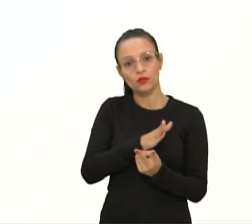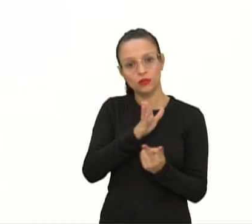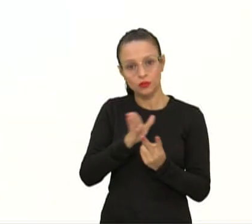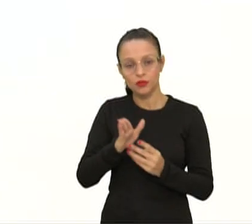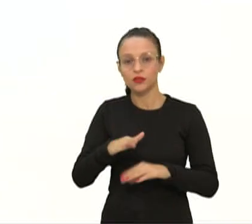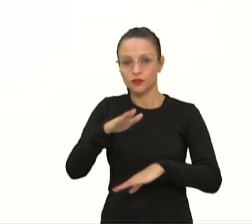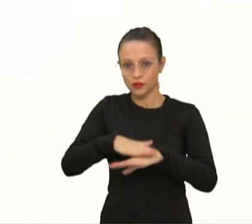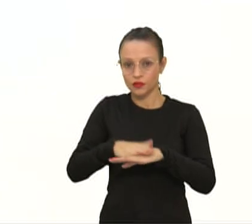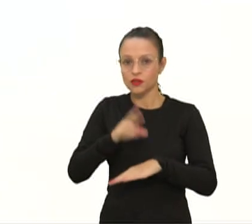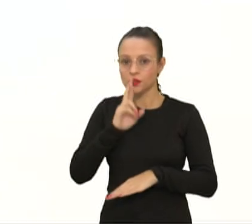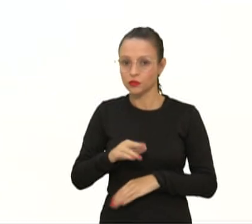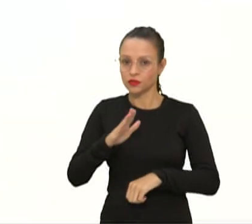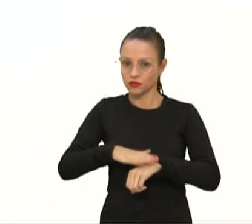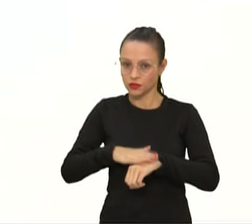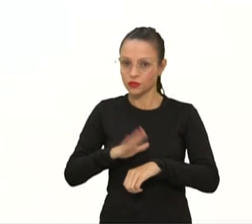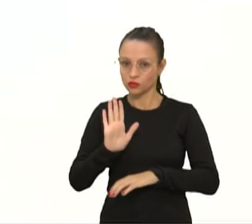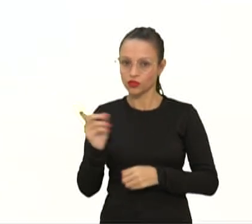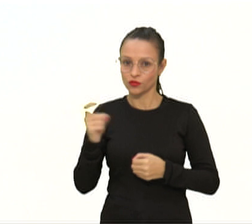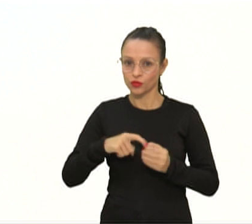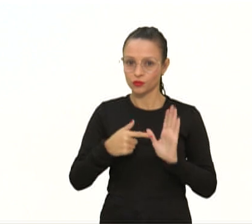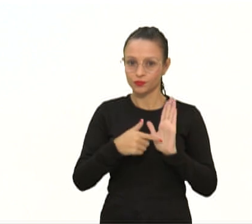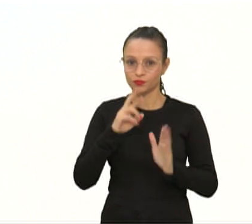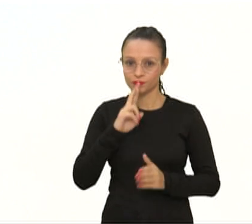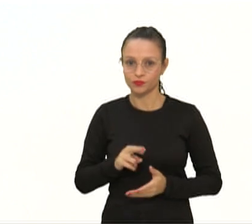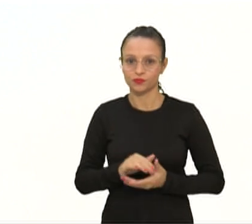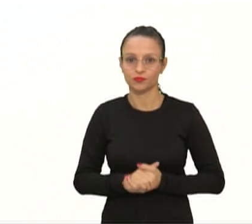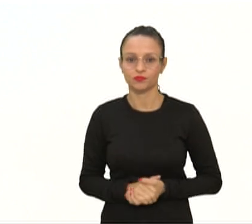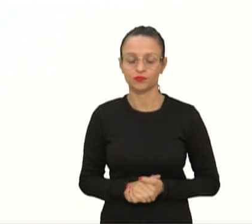faça direitinho. Te dou um tempo, a gente já volta com a resposta.